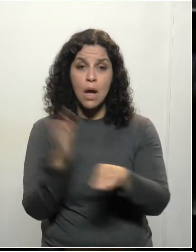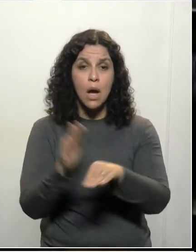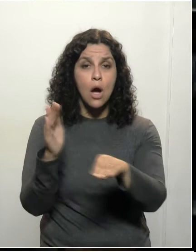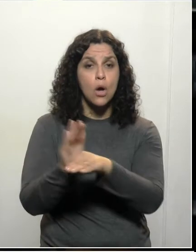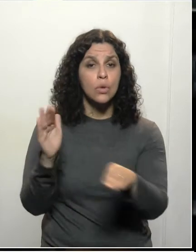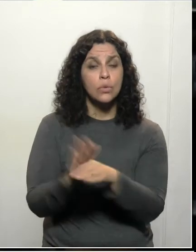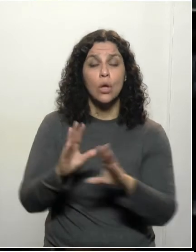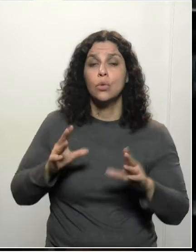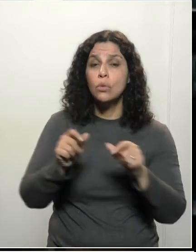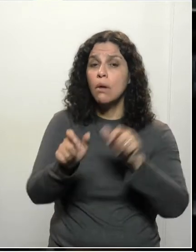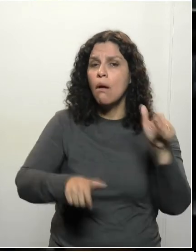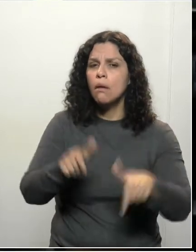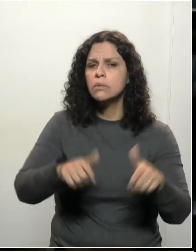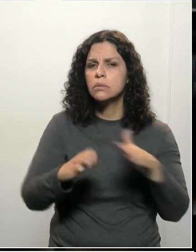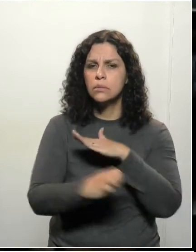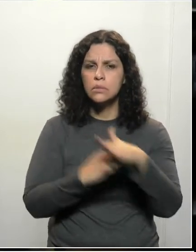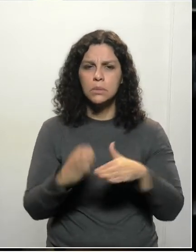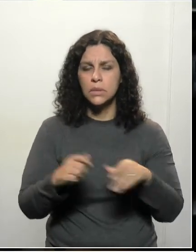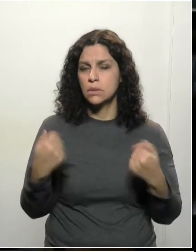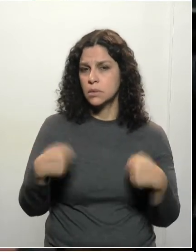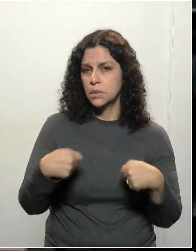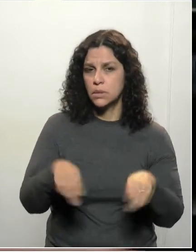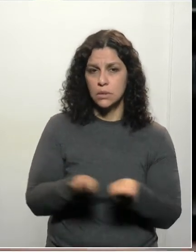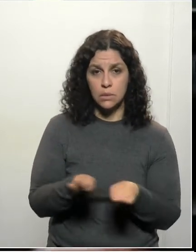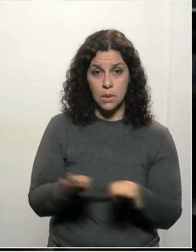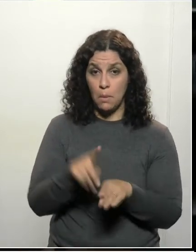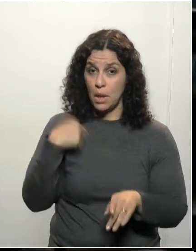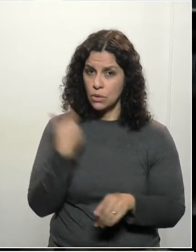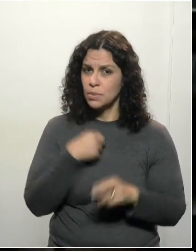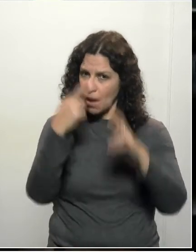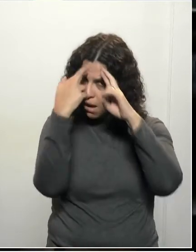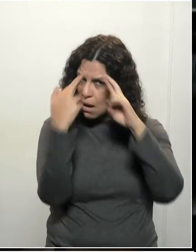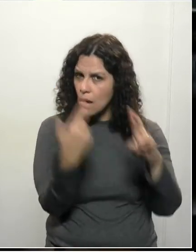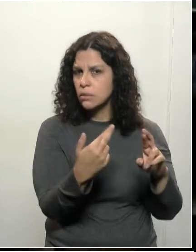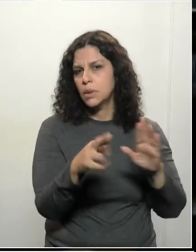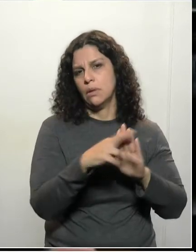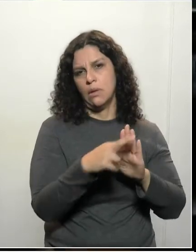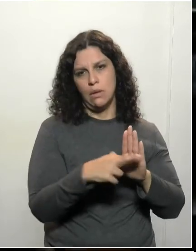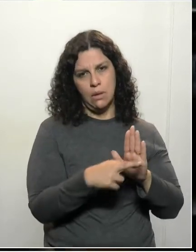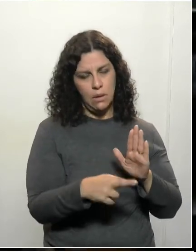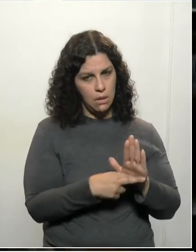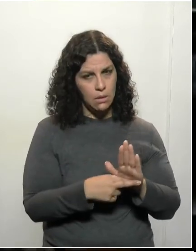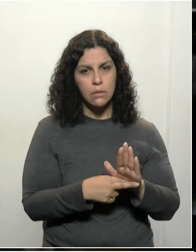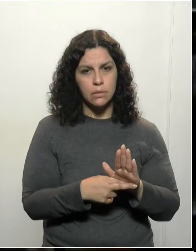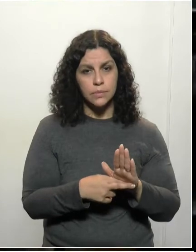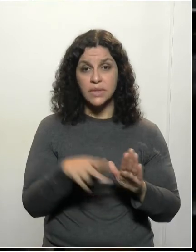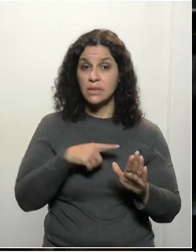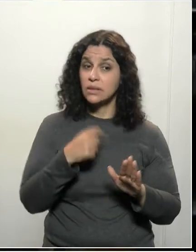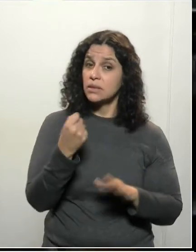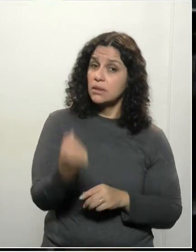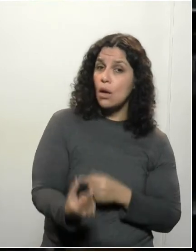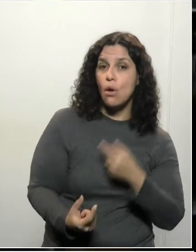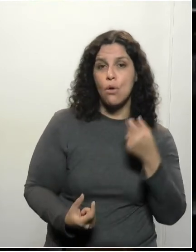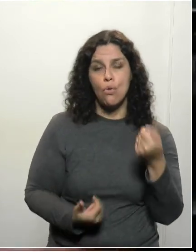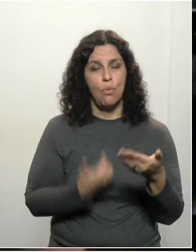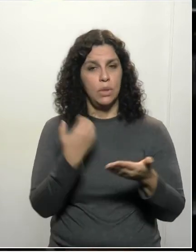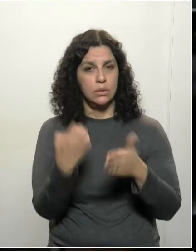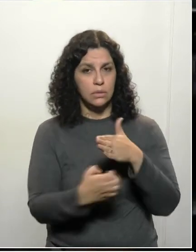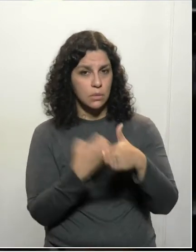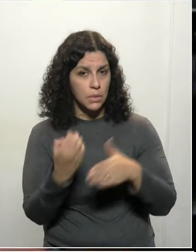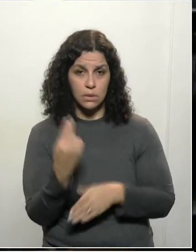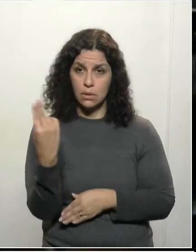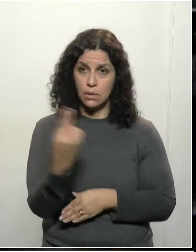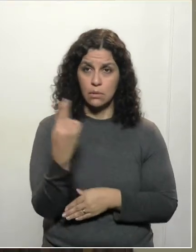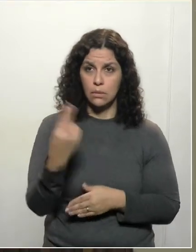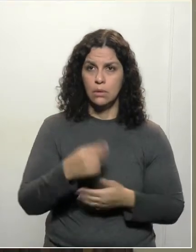fazer frente ao quanto for preciso. Agora, é preciso respeitar as regras. Existem casos em que não é possível.